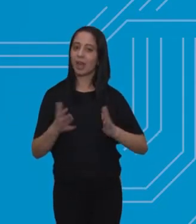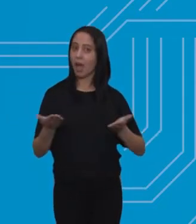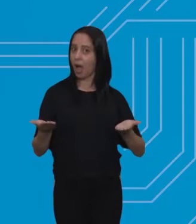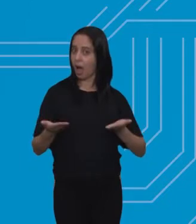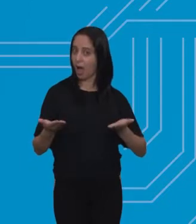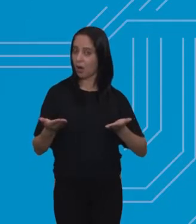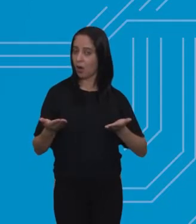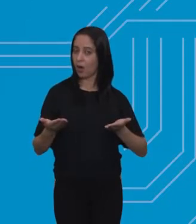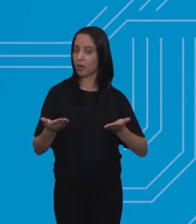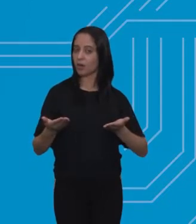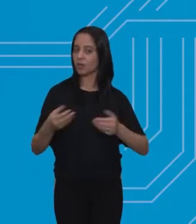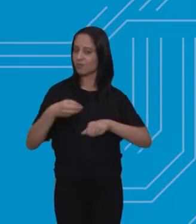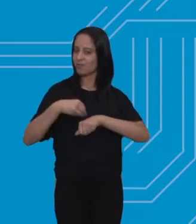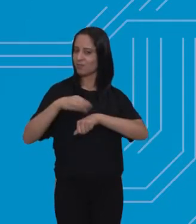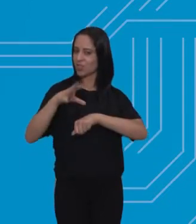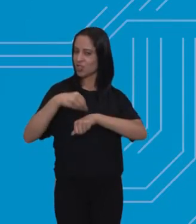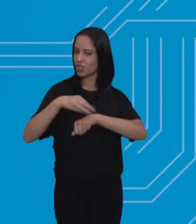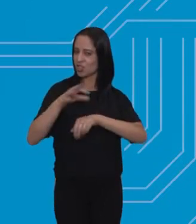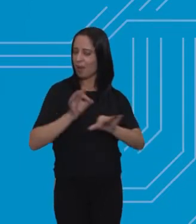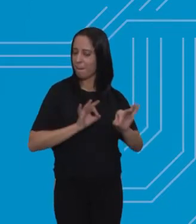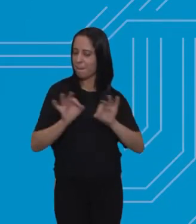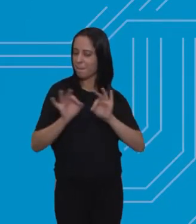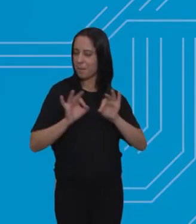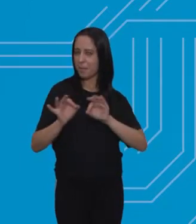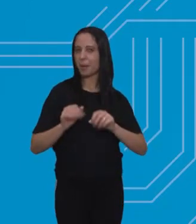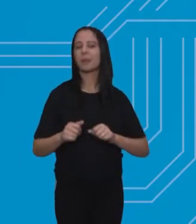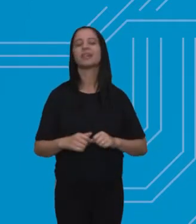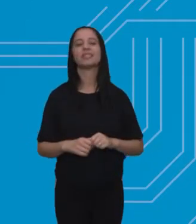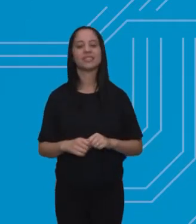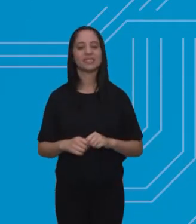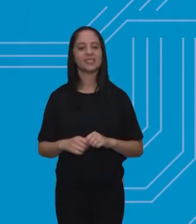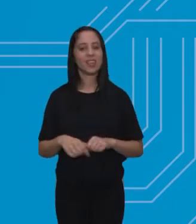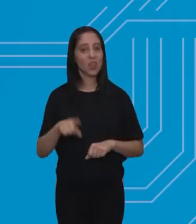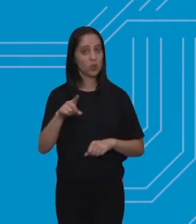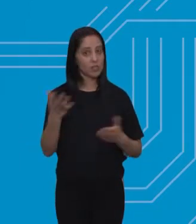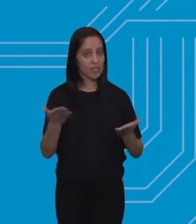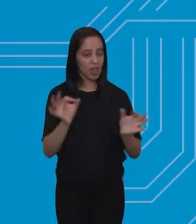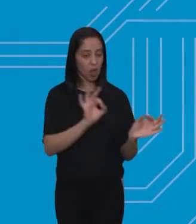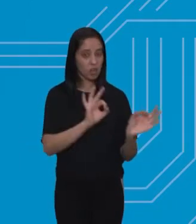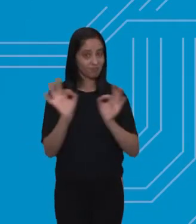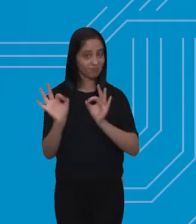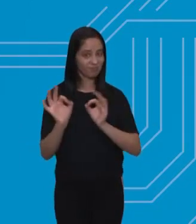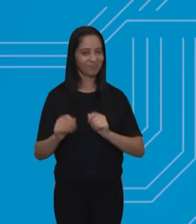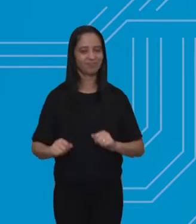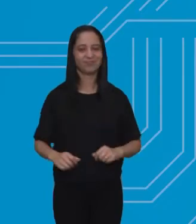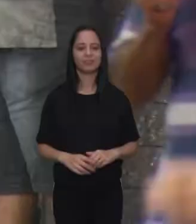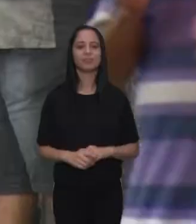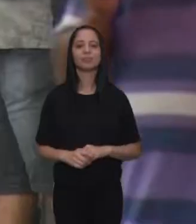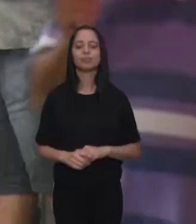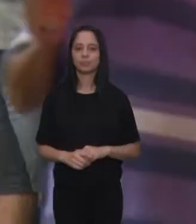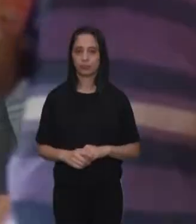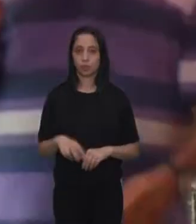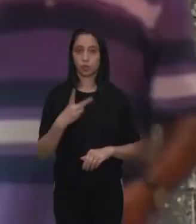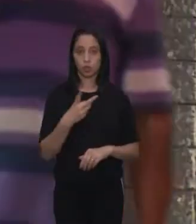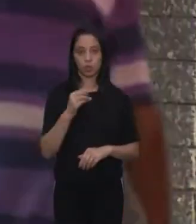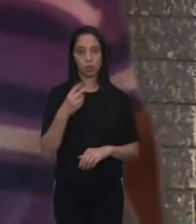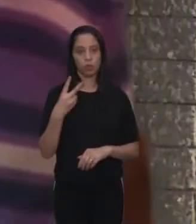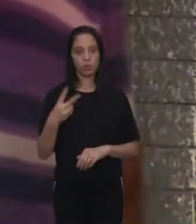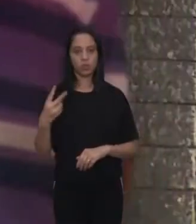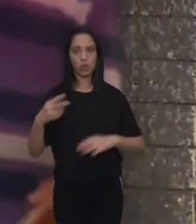para poder curtir com segurança a gente pegou algumas dicas com especialistas e você confere na reportagem